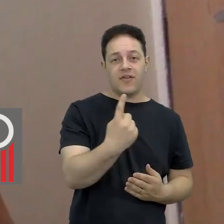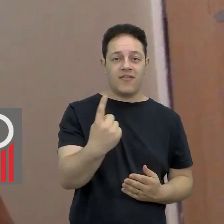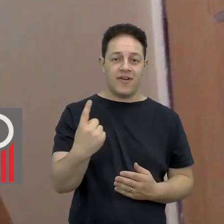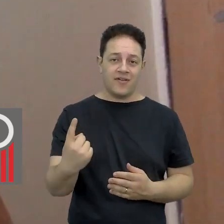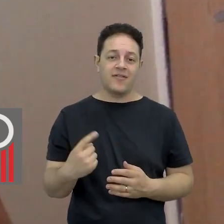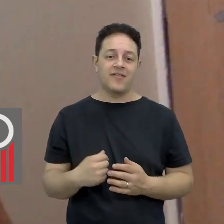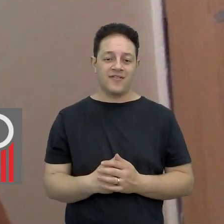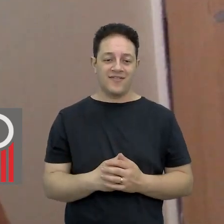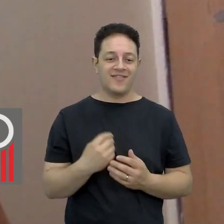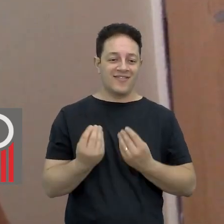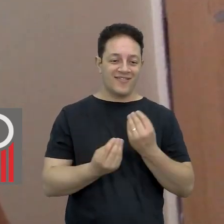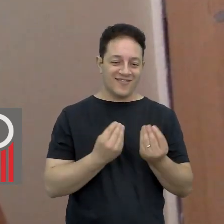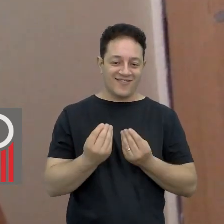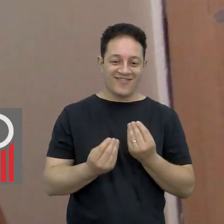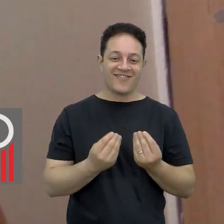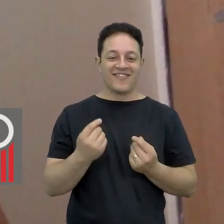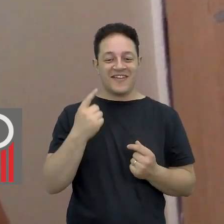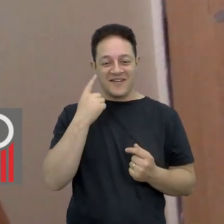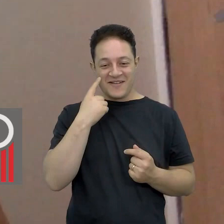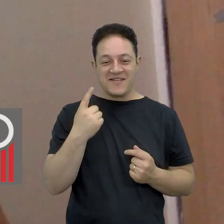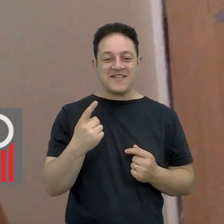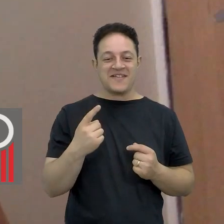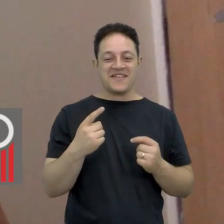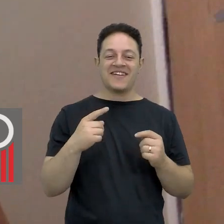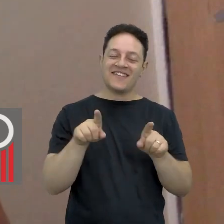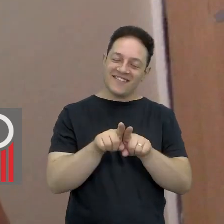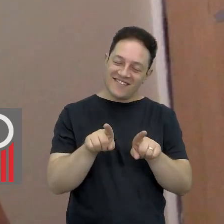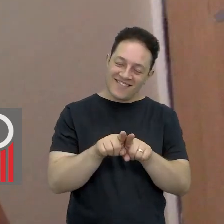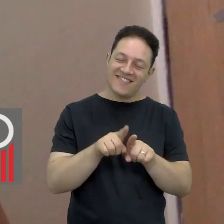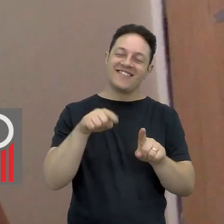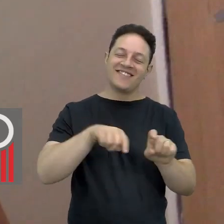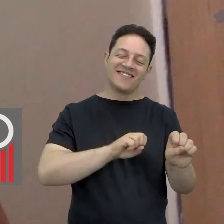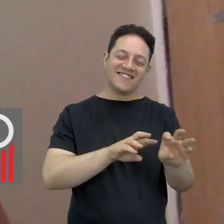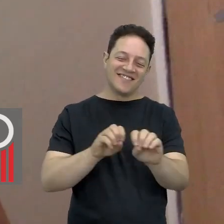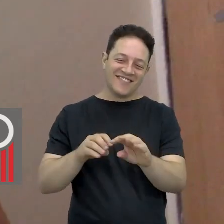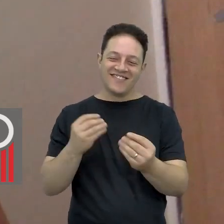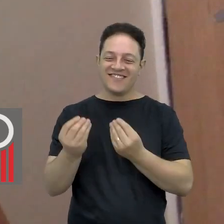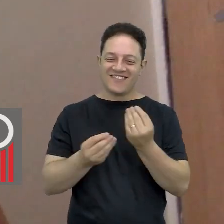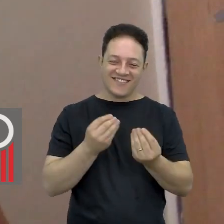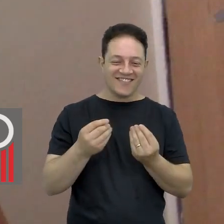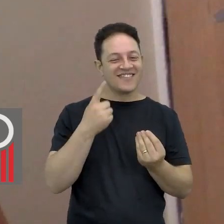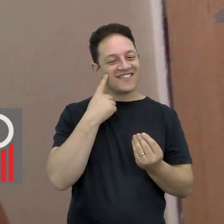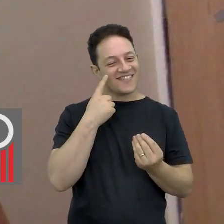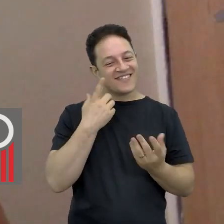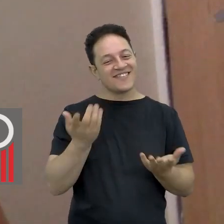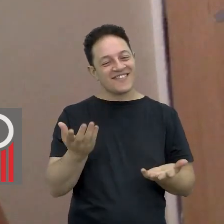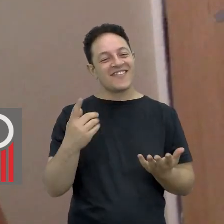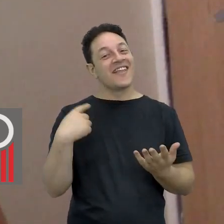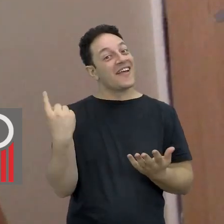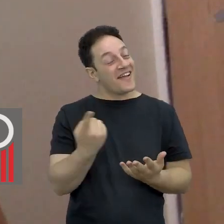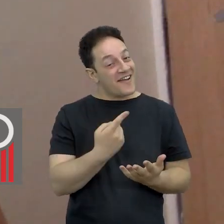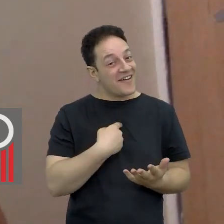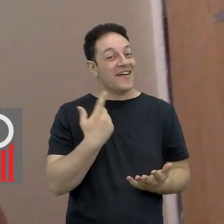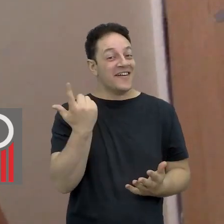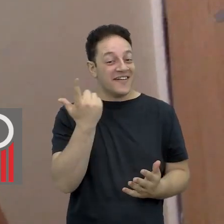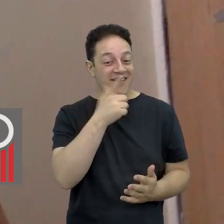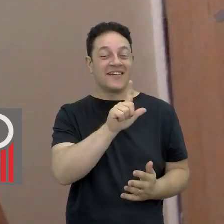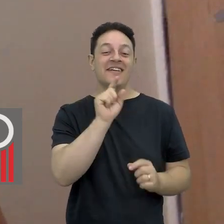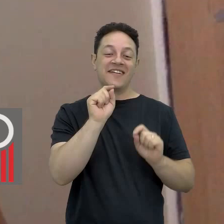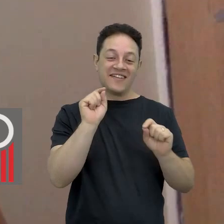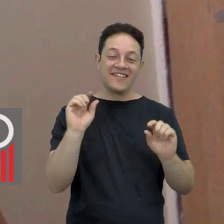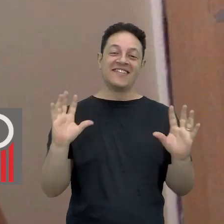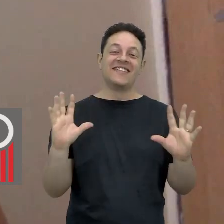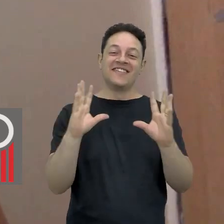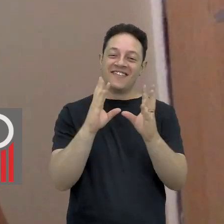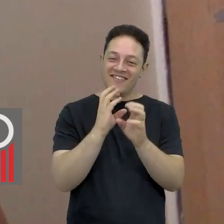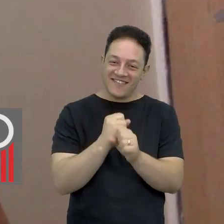está contribuindo aqui para a nossa rede de formação em ciências da natureza, afinal, nós construímos tudo